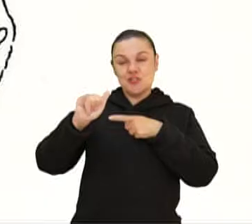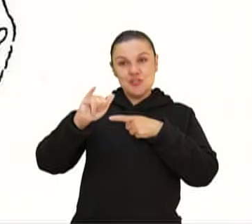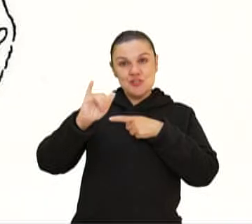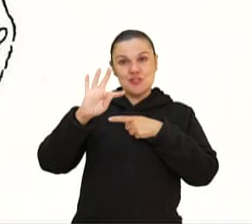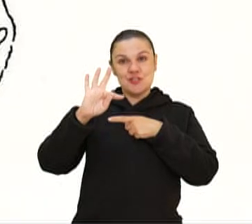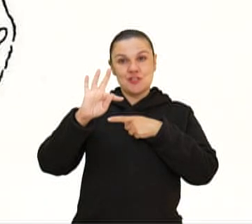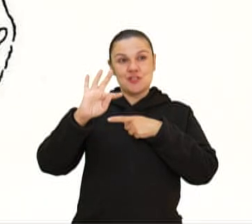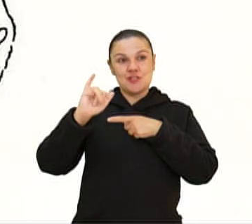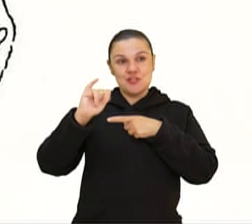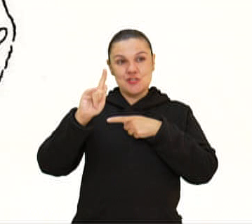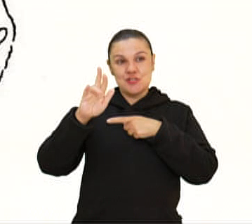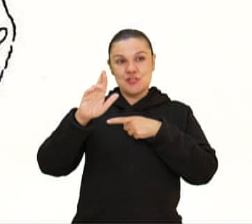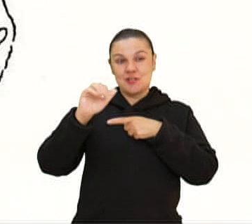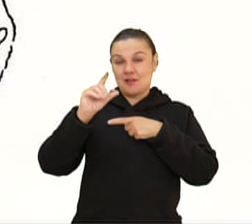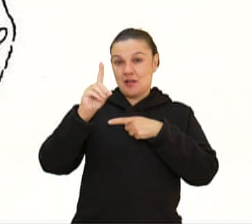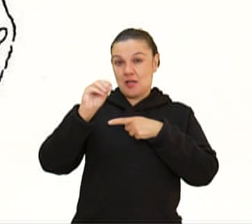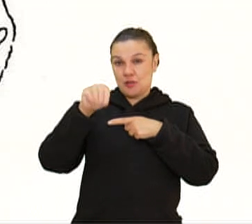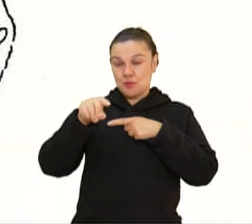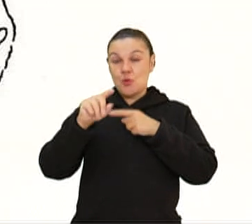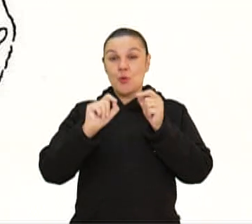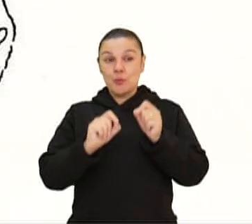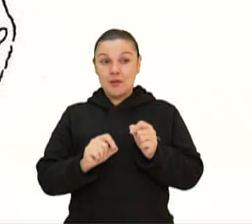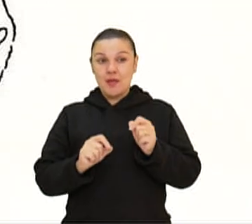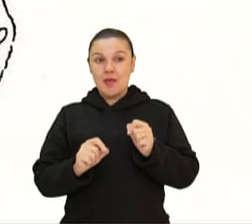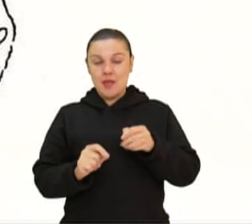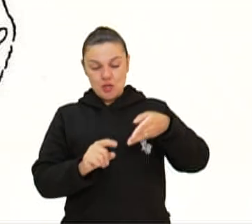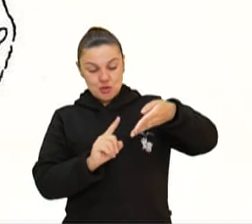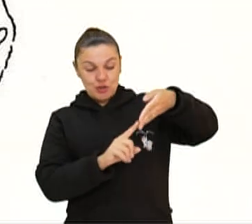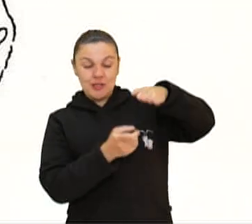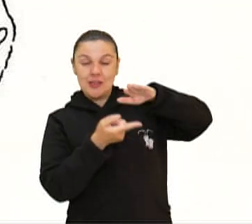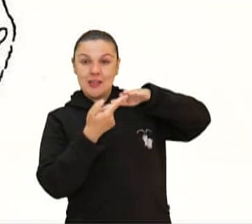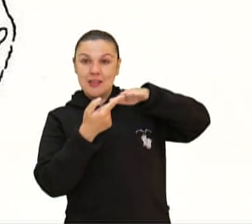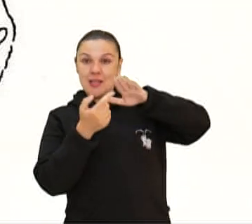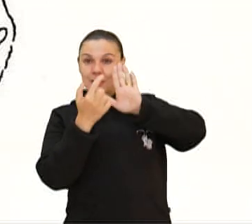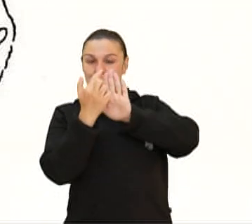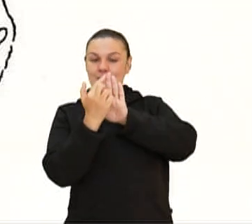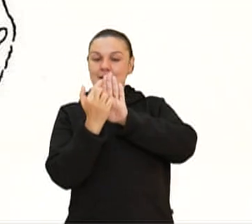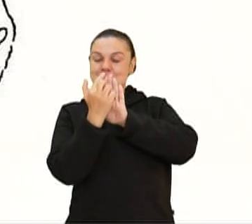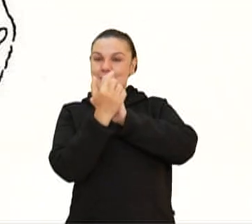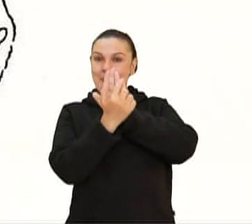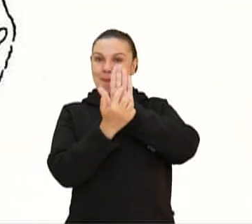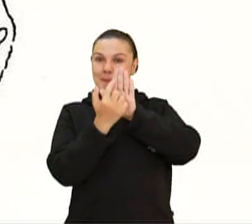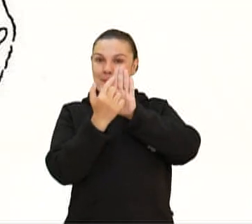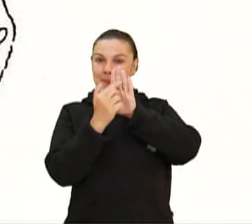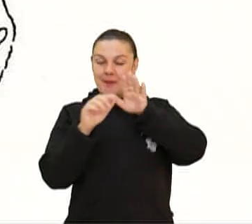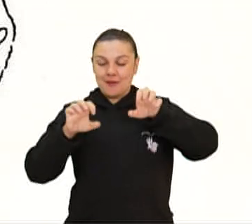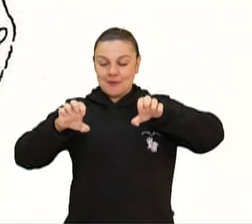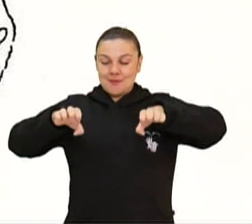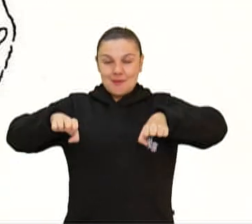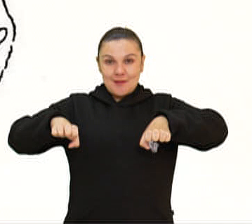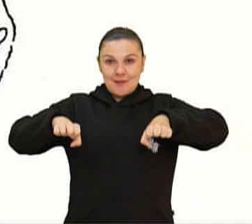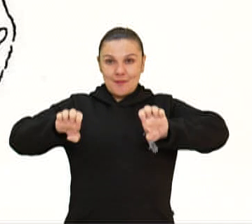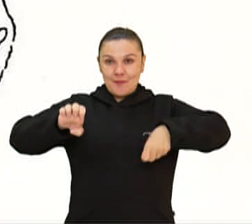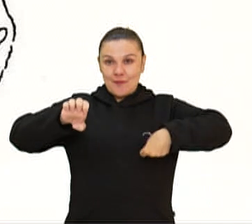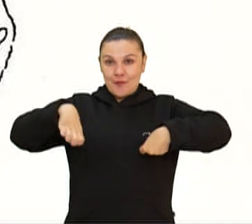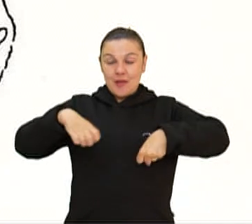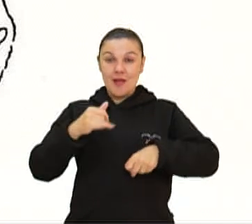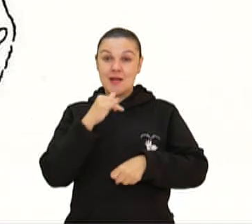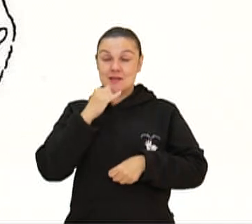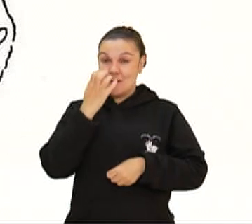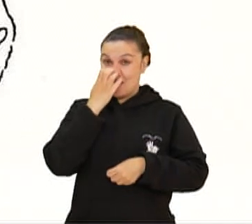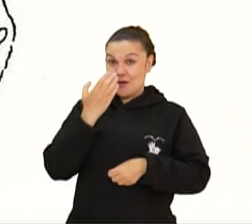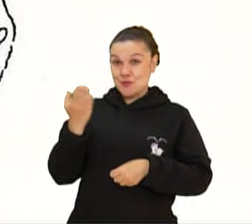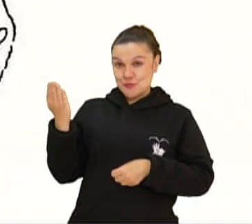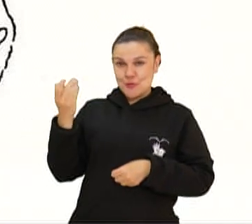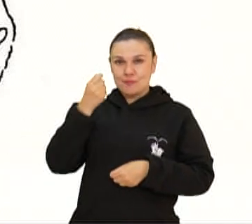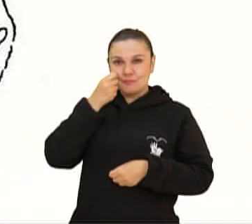complicadinho, mas significa que eles vão colocar apenas os dedos apoiados no solo ali, tá? Como, por exemplo, os cães